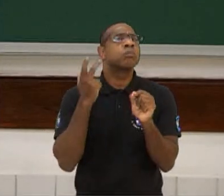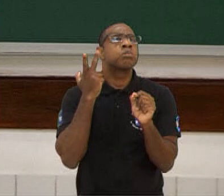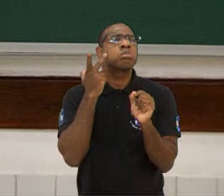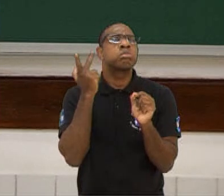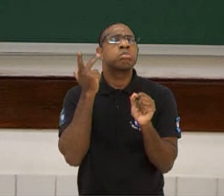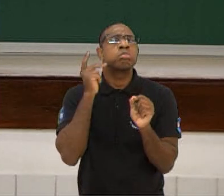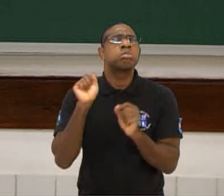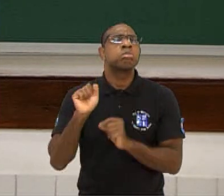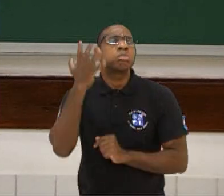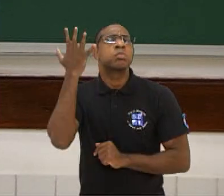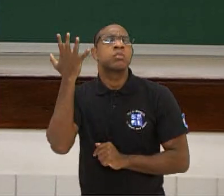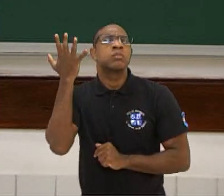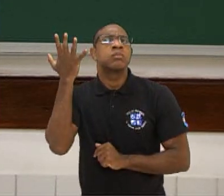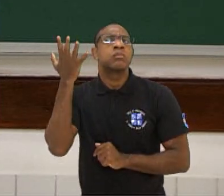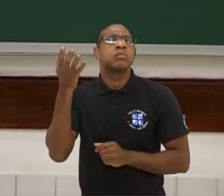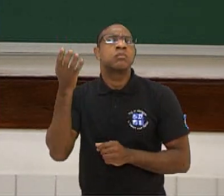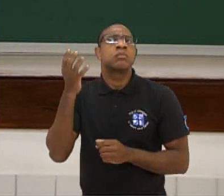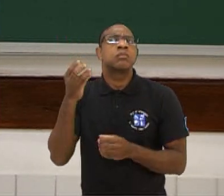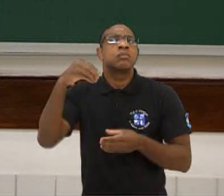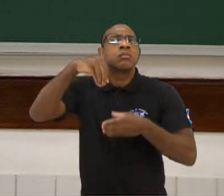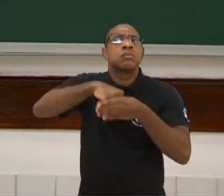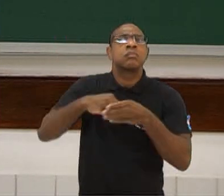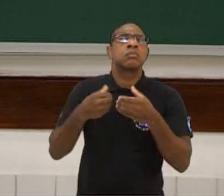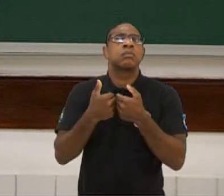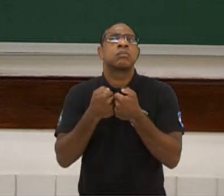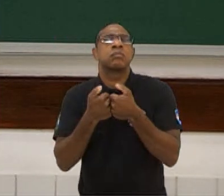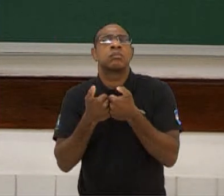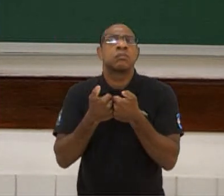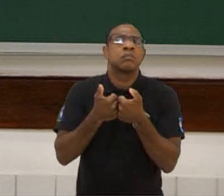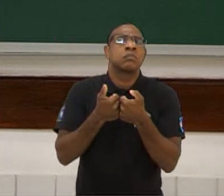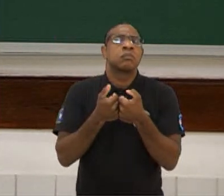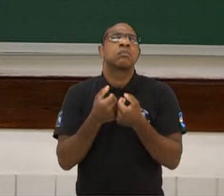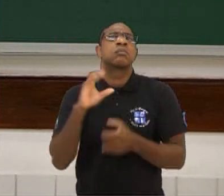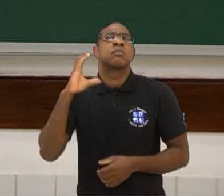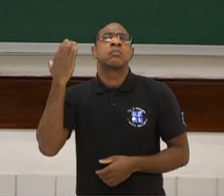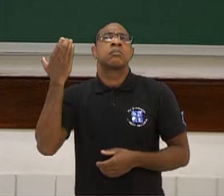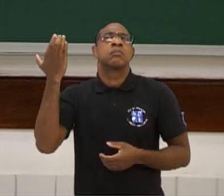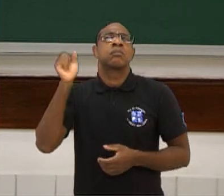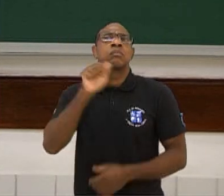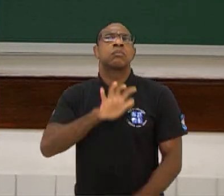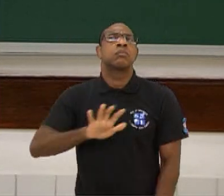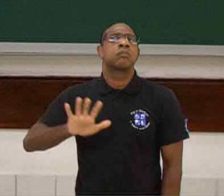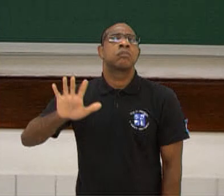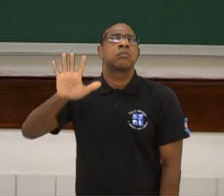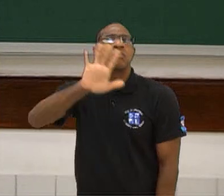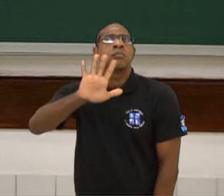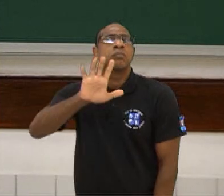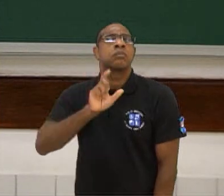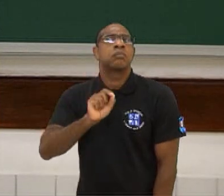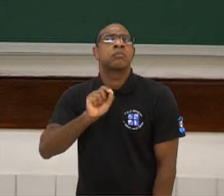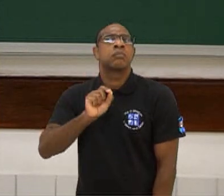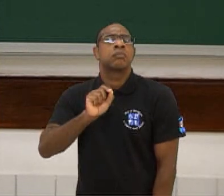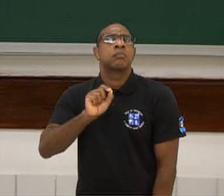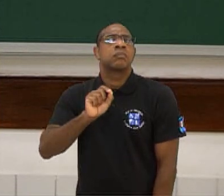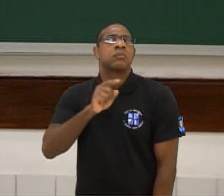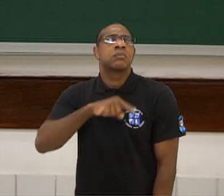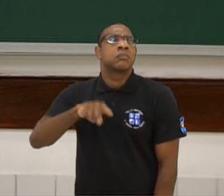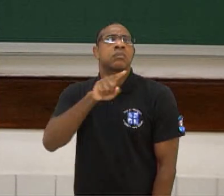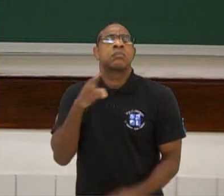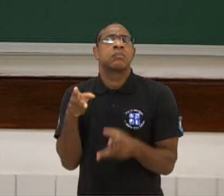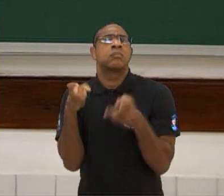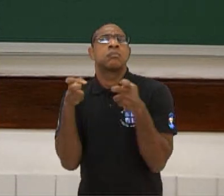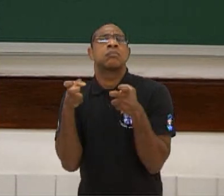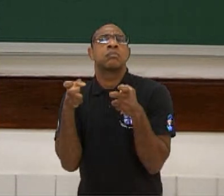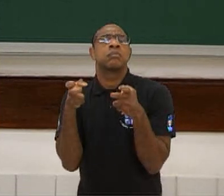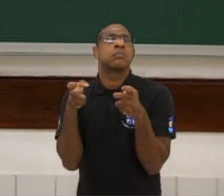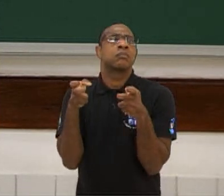que acontece na física aí, e na ciência de modo geral, que é uma das coisas que eu ouço bastante, né, que